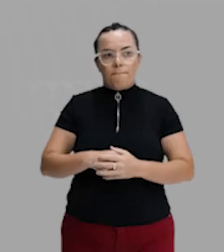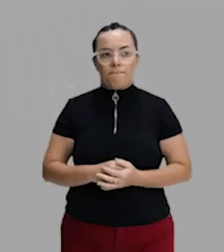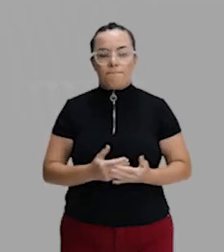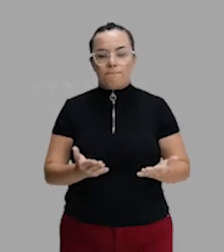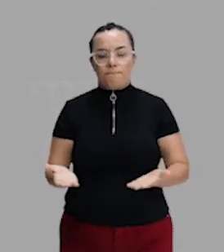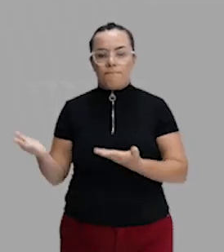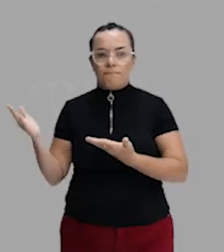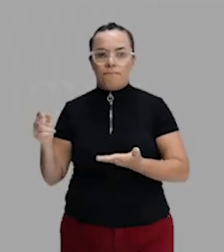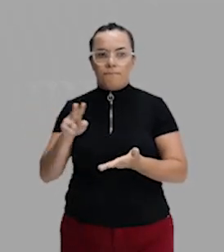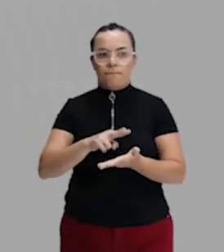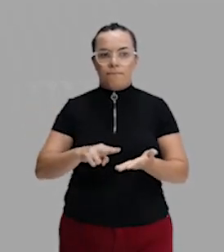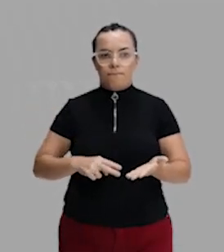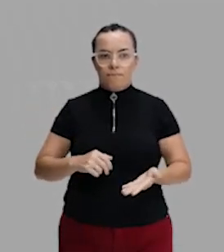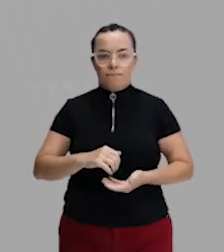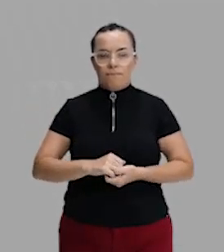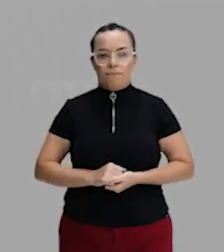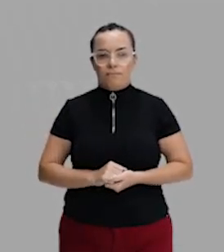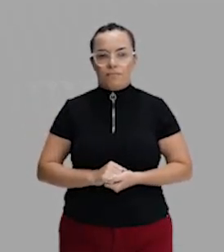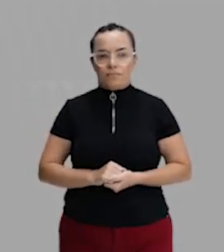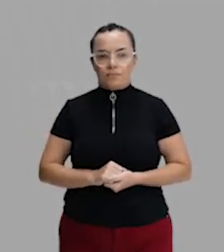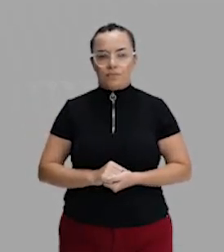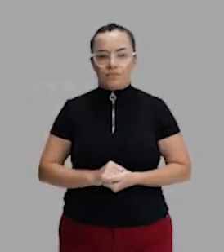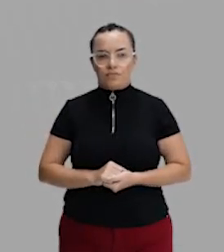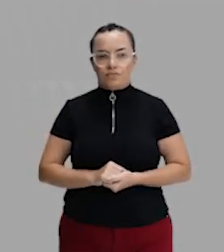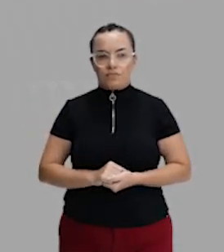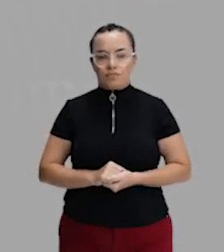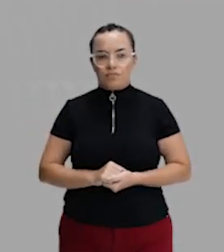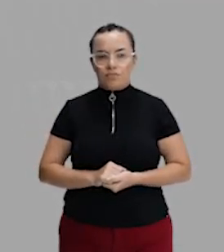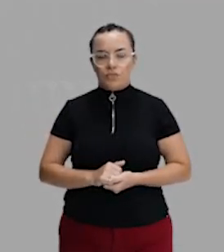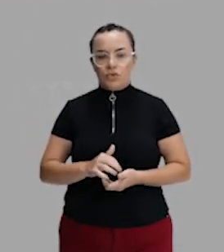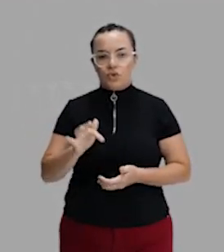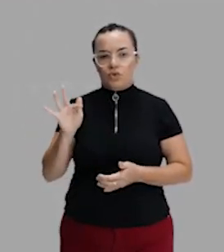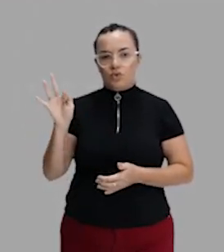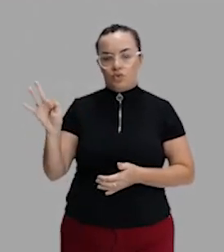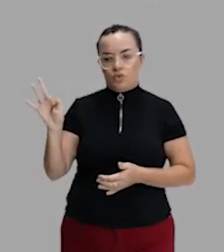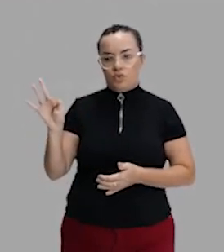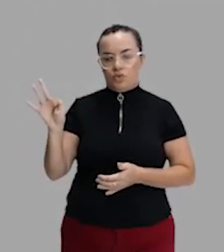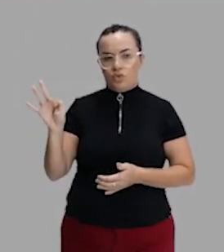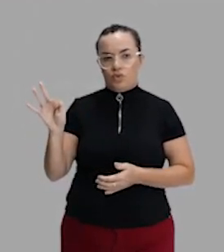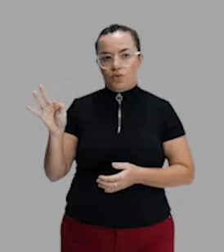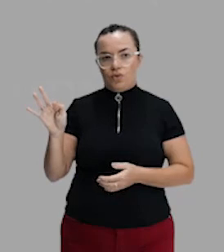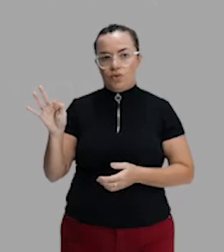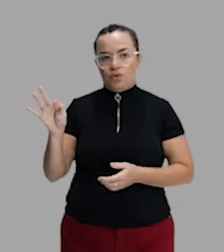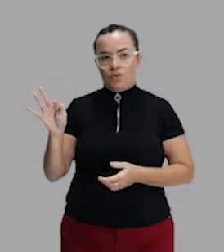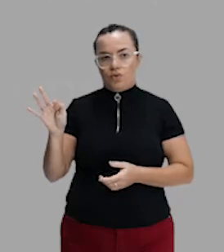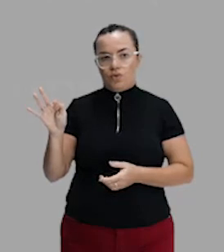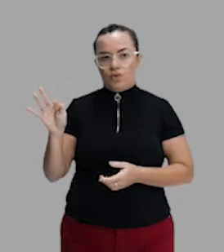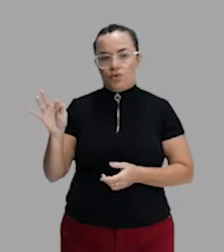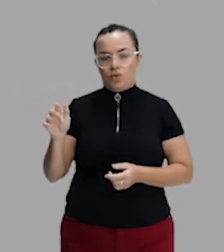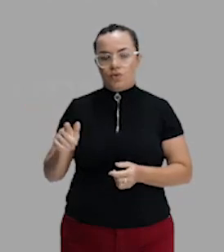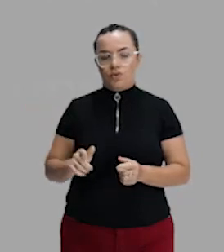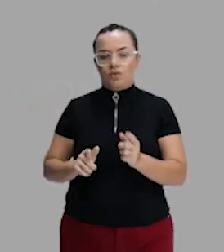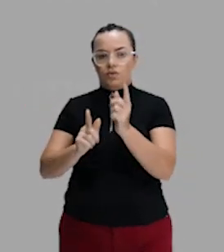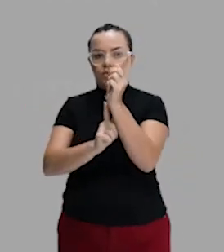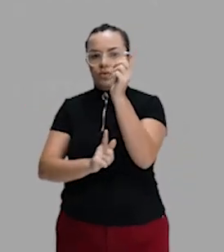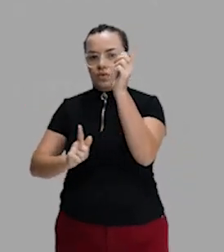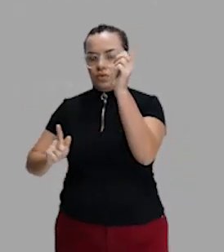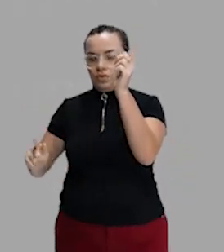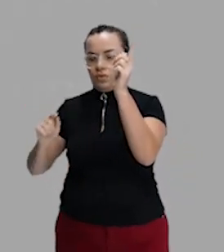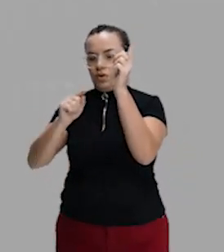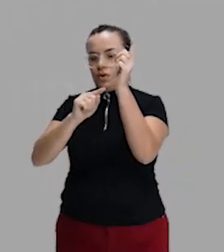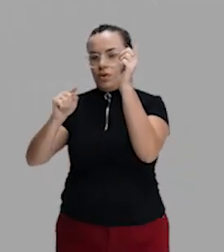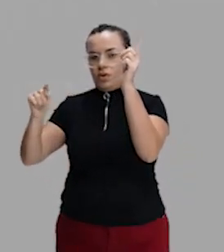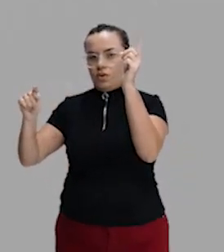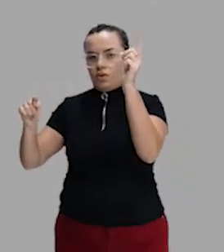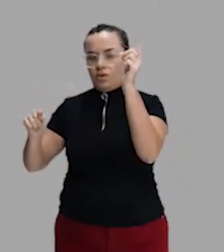tem um foco. O foco da parábola no ponto de coordenada 7, 6.